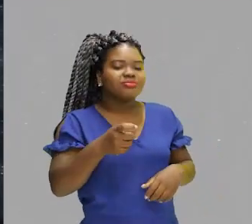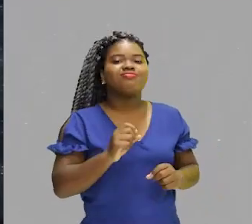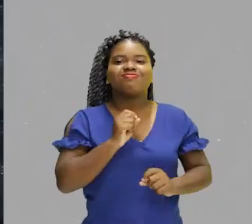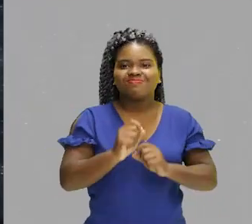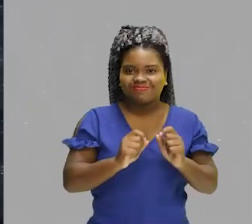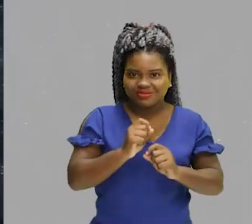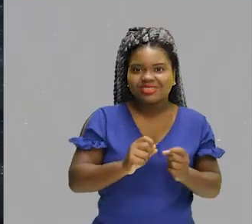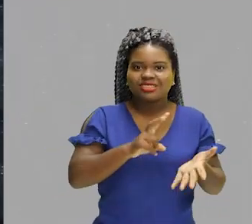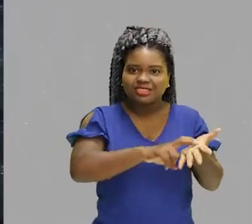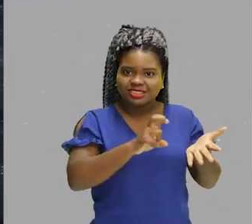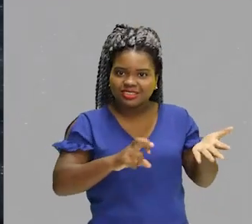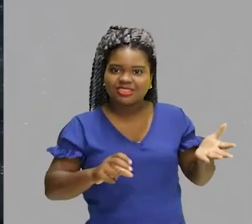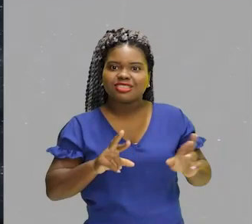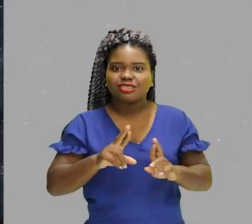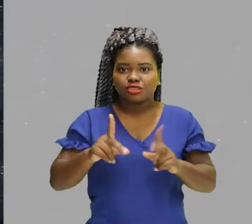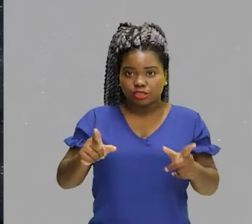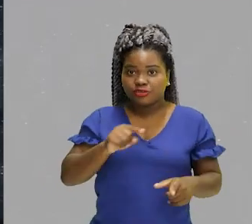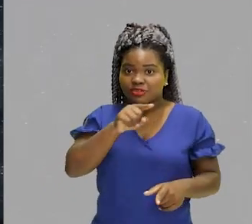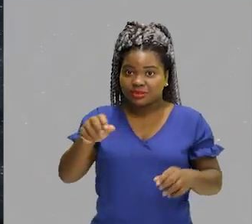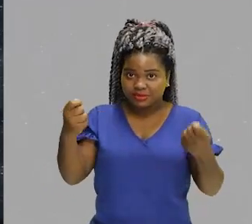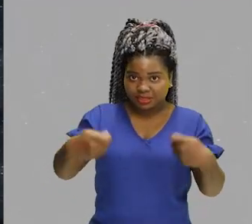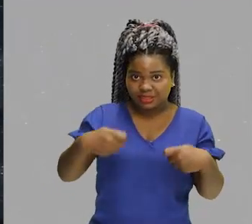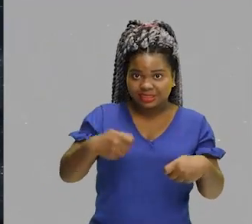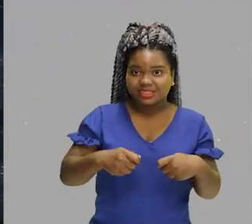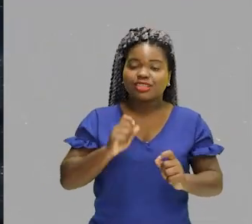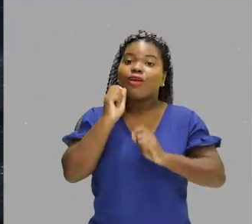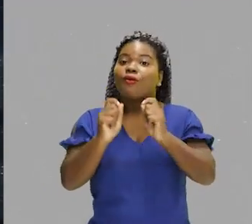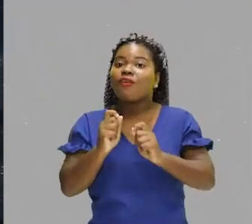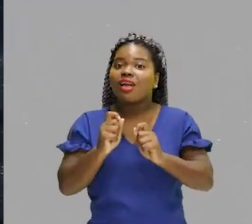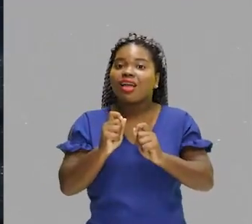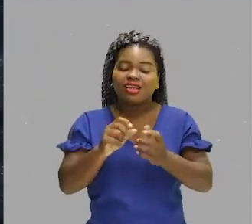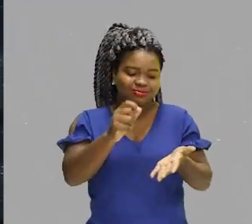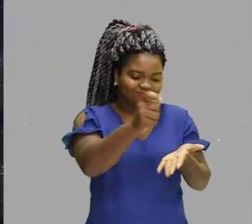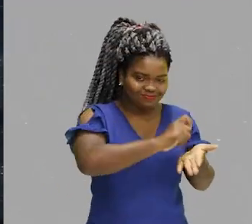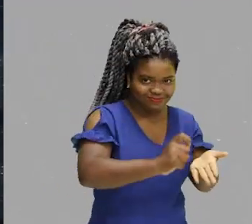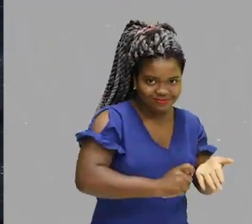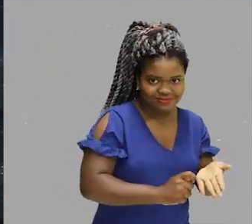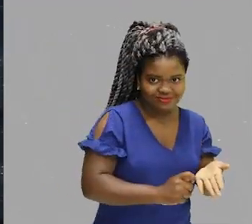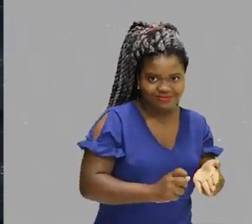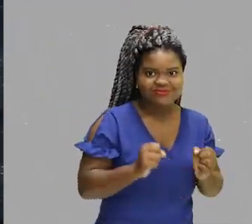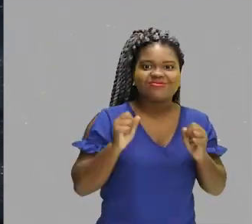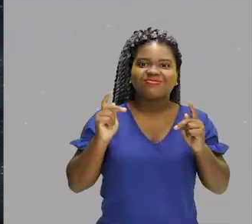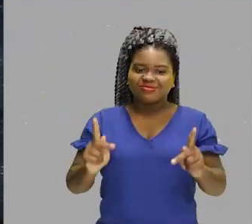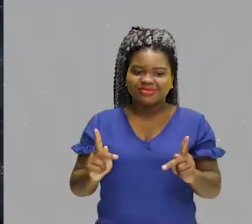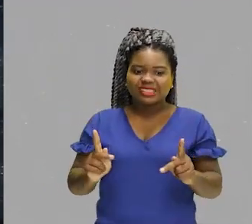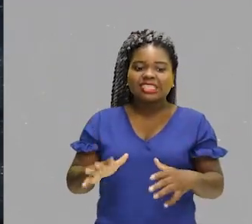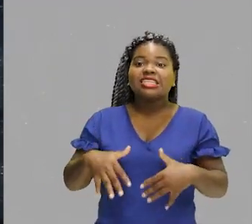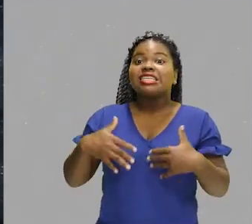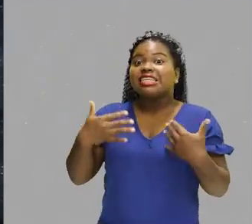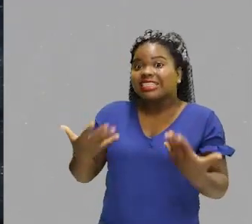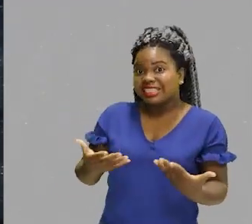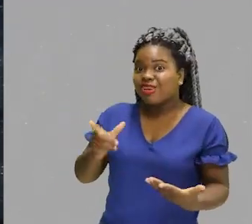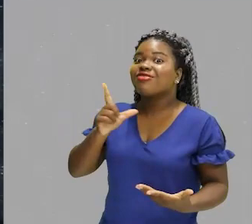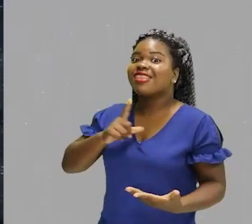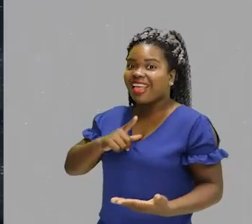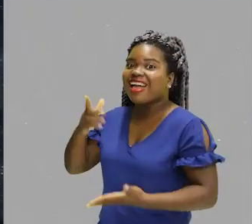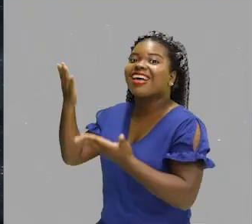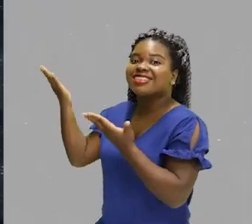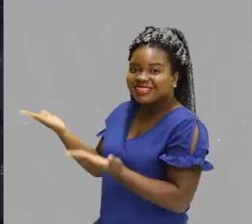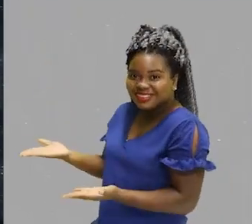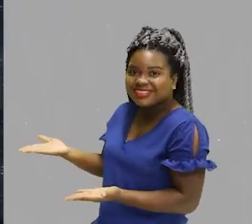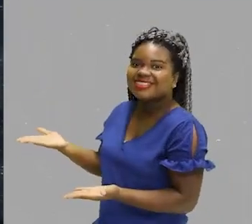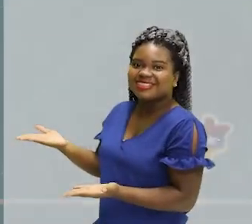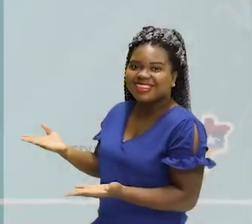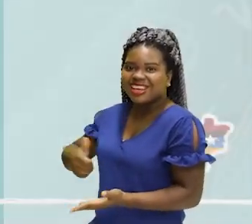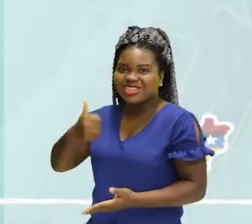tá? E você precisa anotar. Vamos lá? Muito bem. E ela já vem logo no comecinho, no